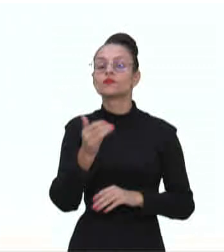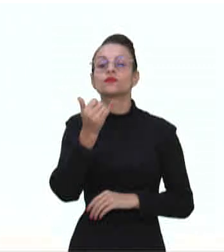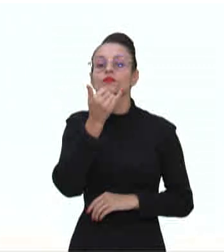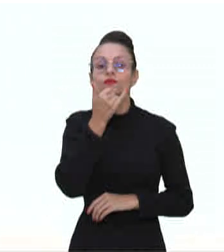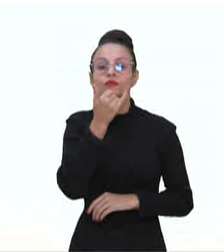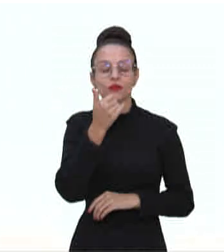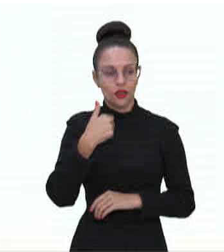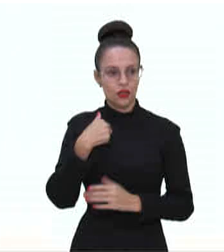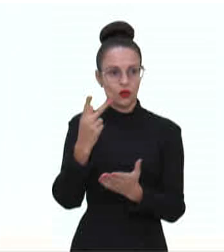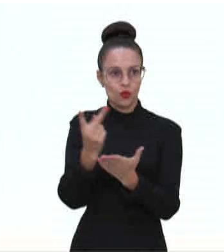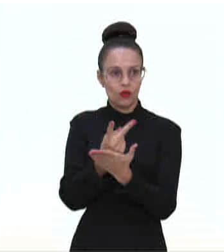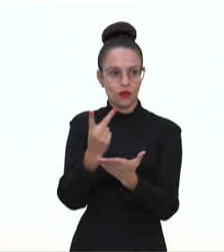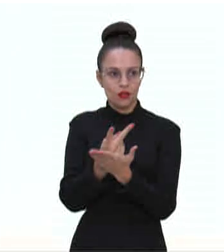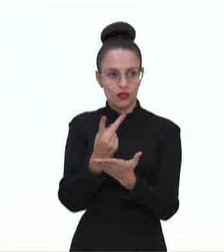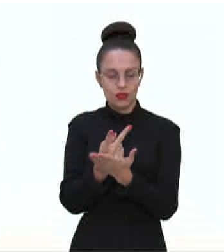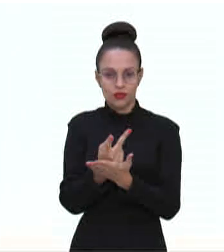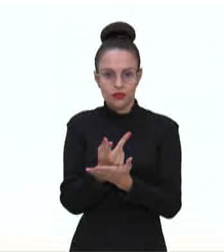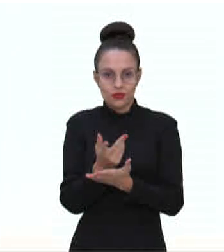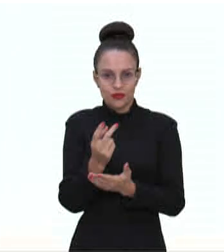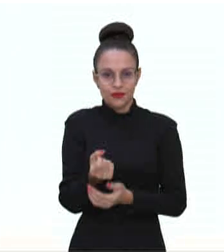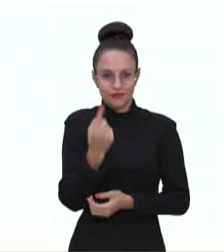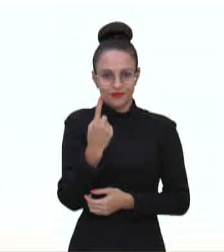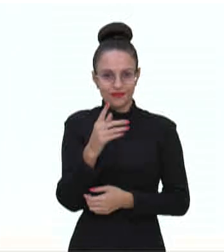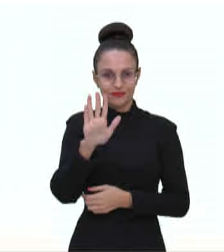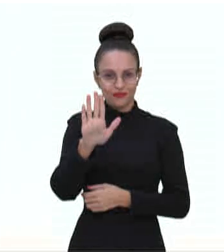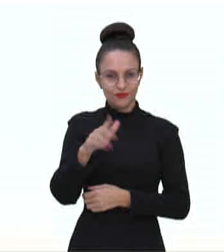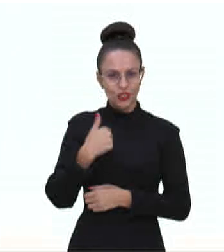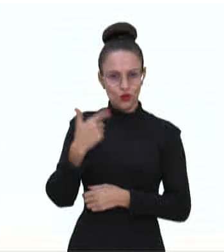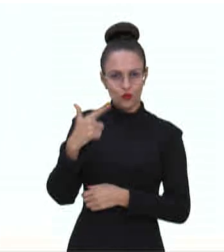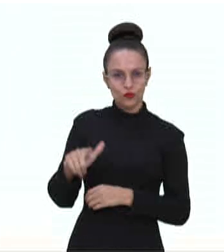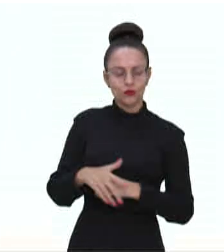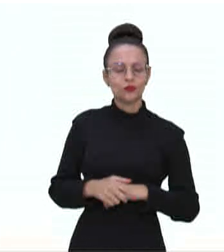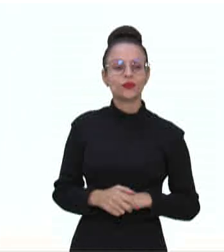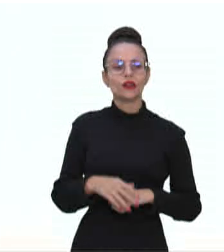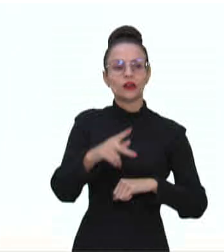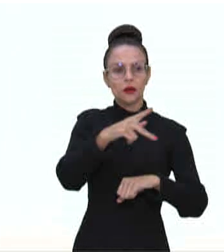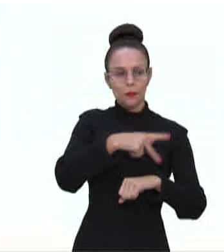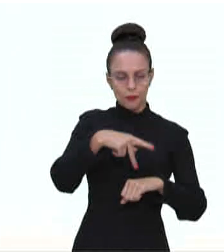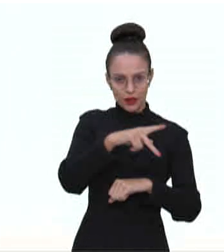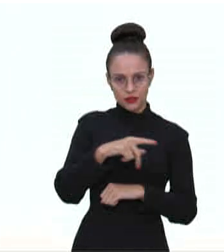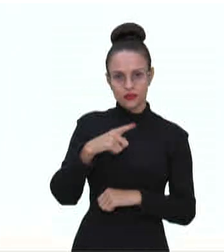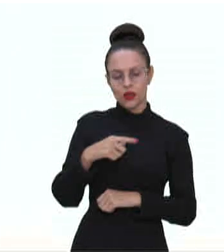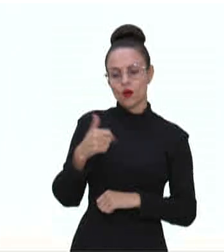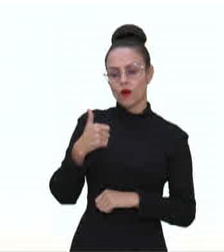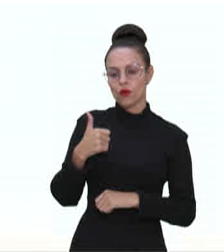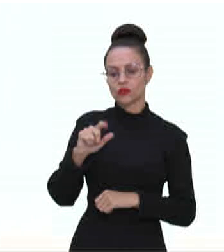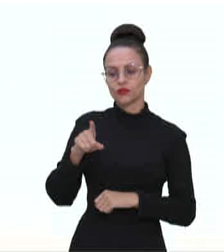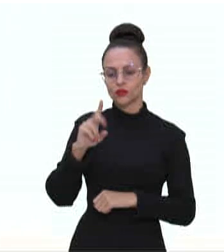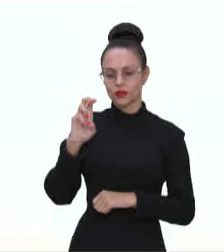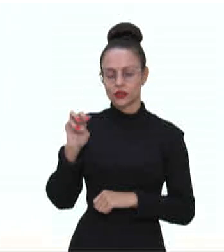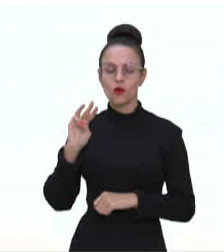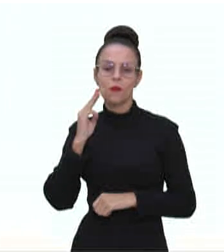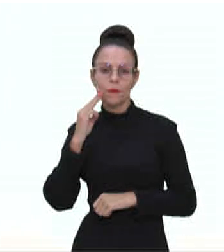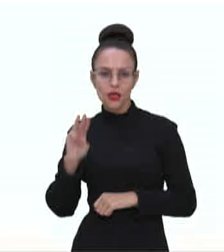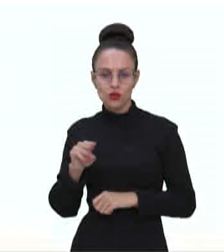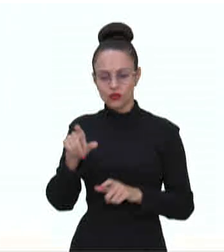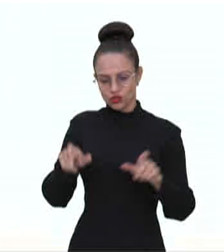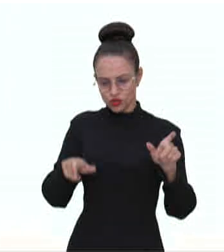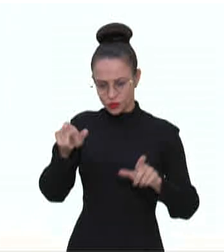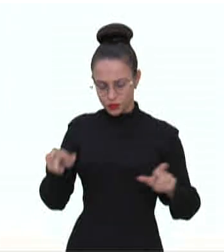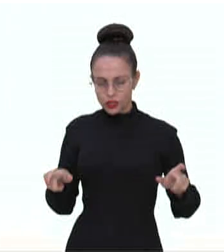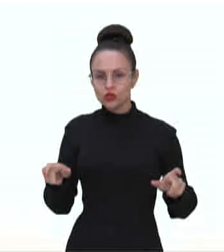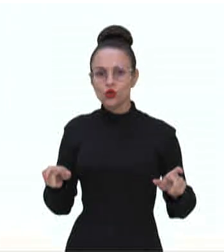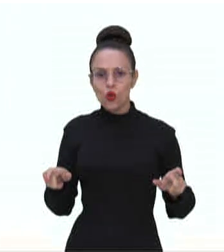desculpem, eu li com entonação aqui, ficou esquisito. Gente, vou reler. O país de 11,5 milhões de habitantes,